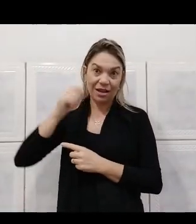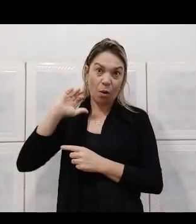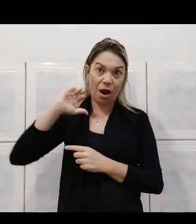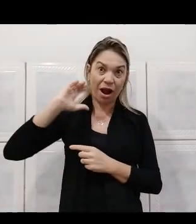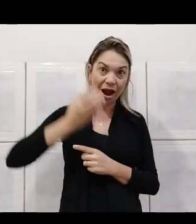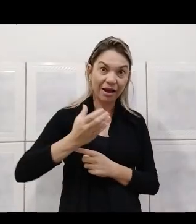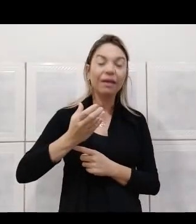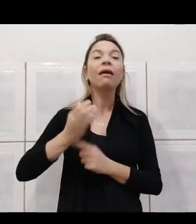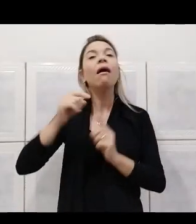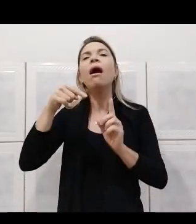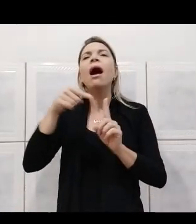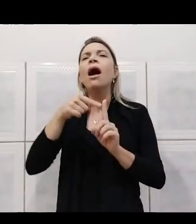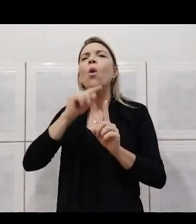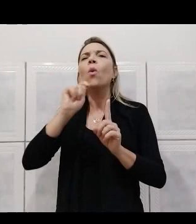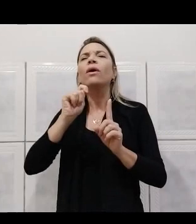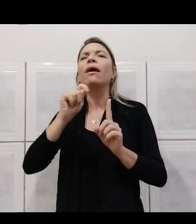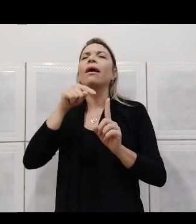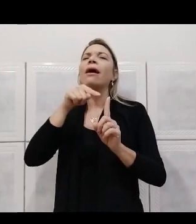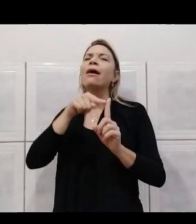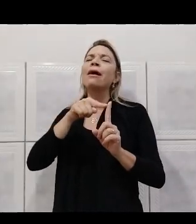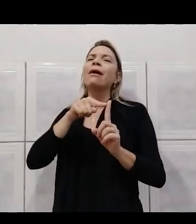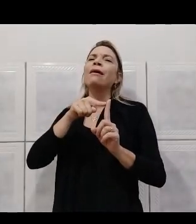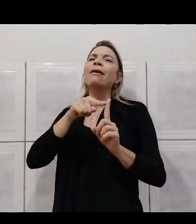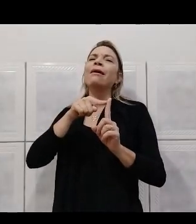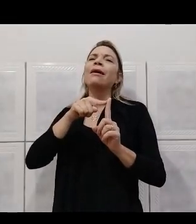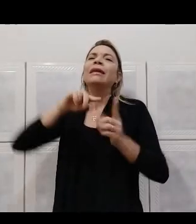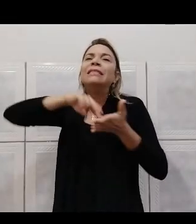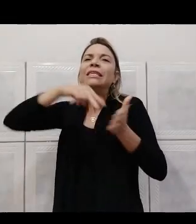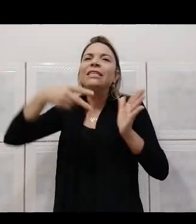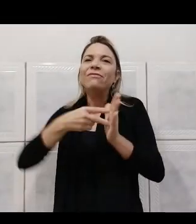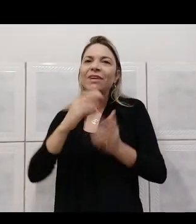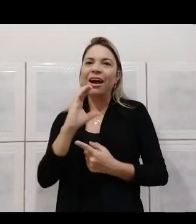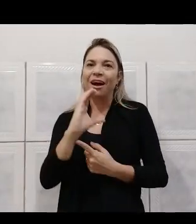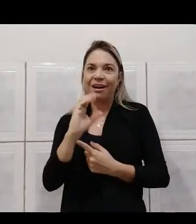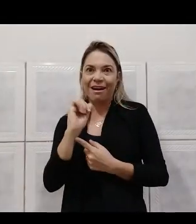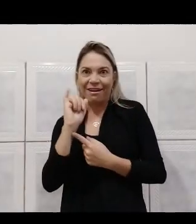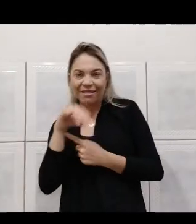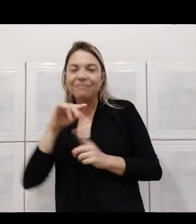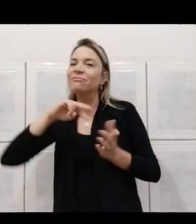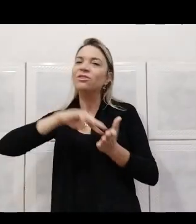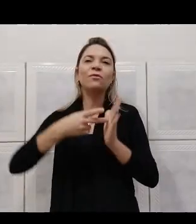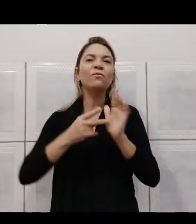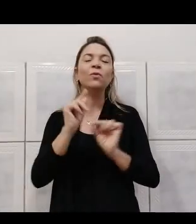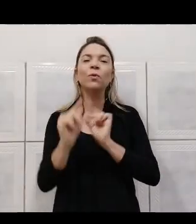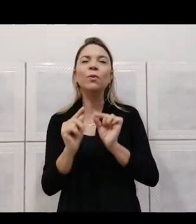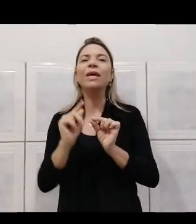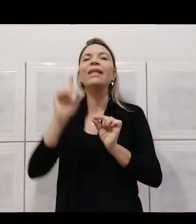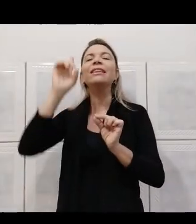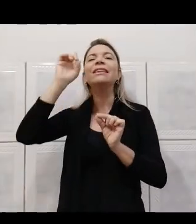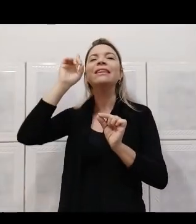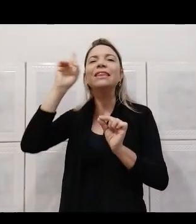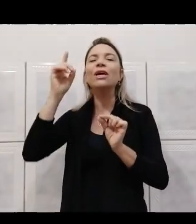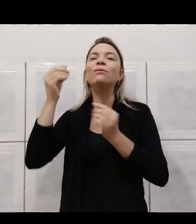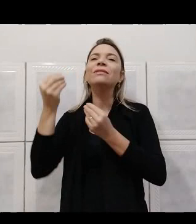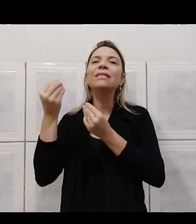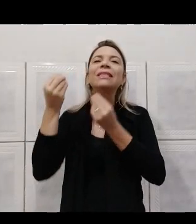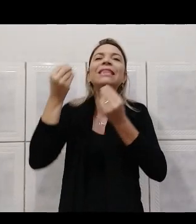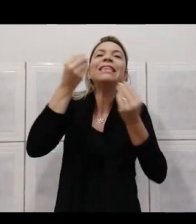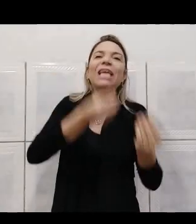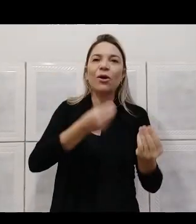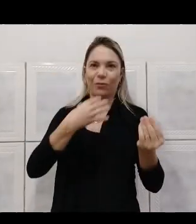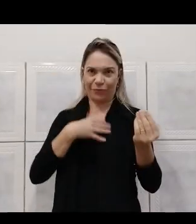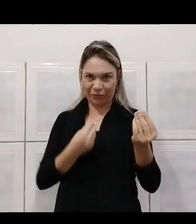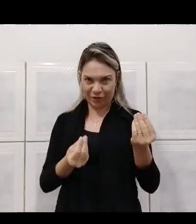que recebeu do Senhor, que do Senhor ela adquiriu o seu filho. O seu segundo filho,